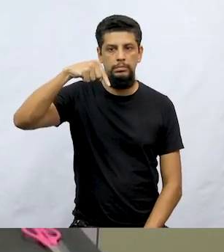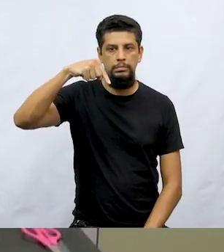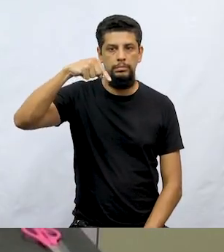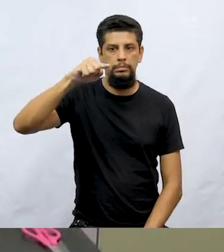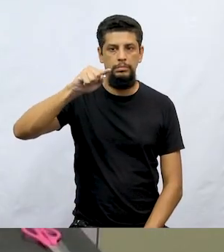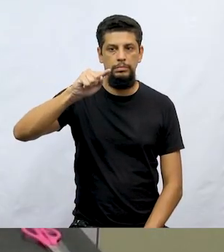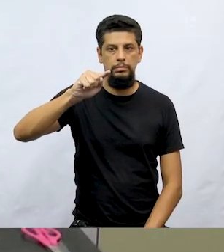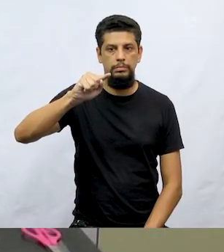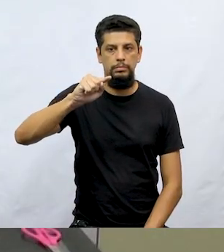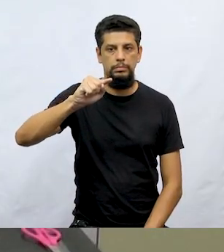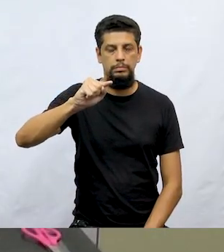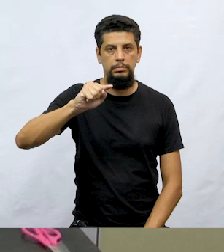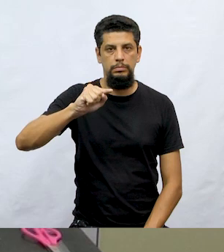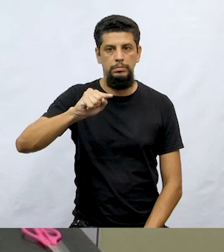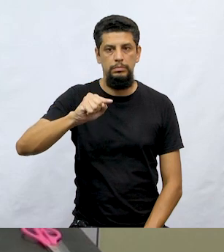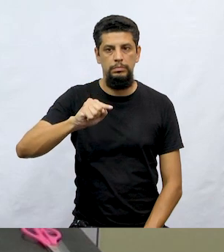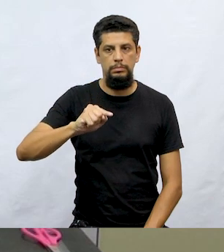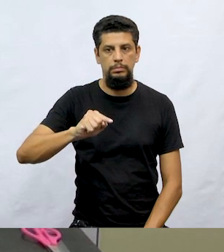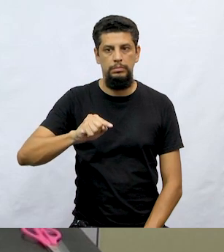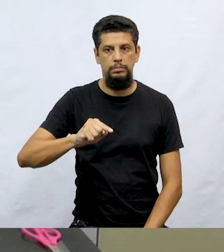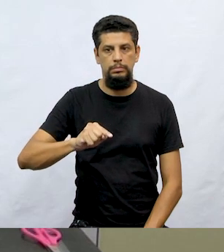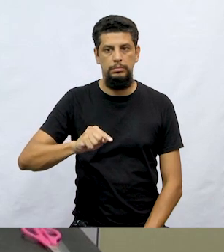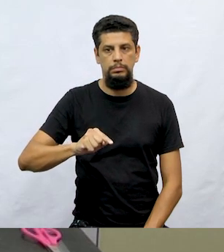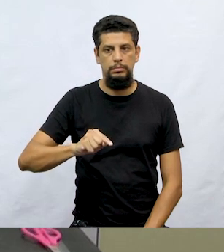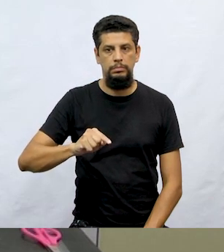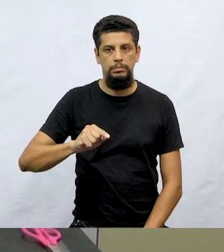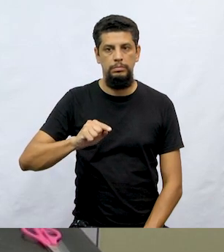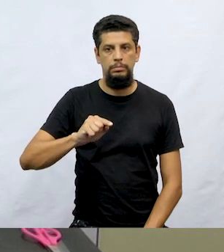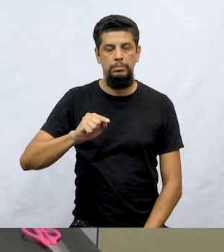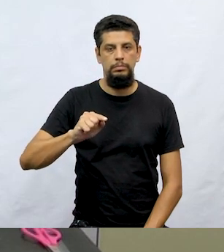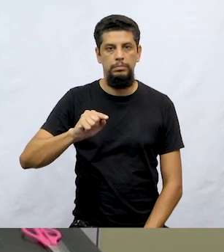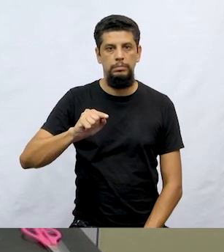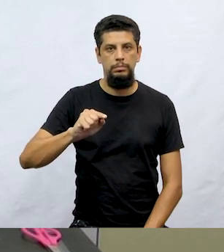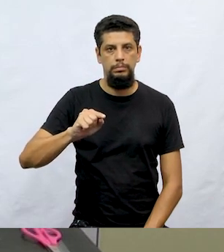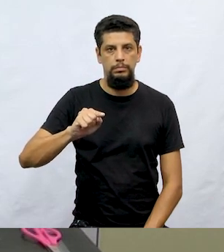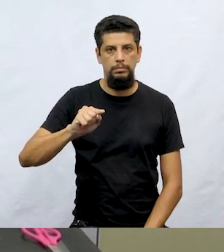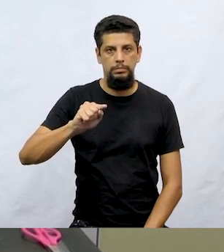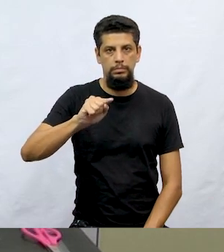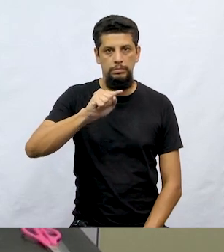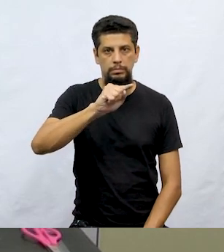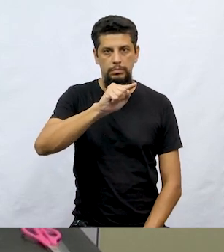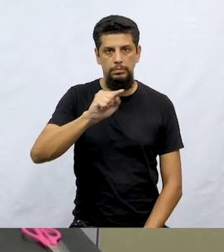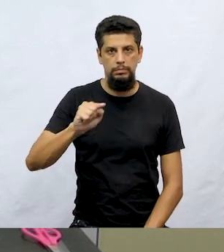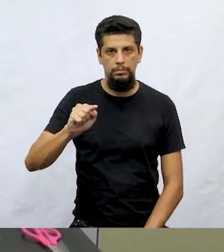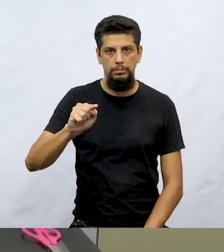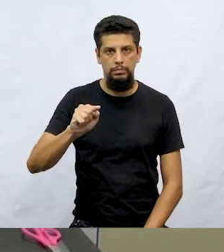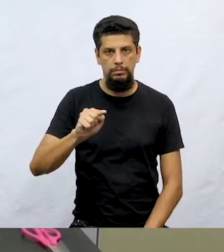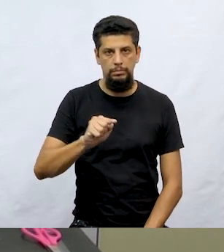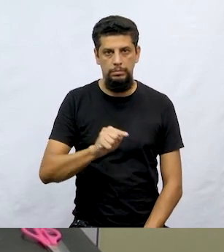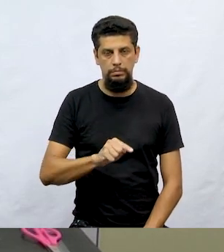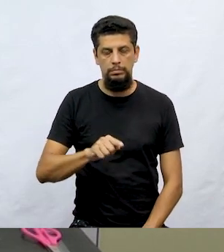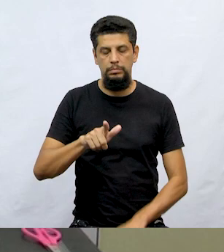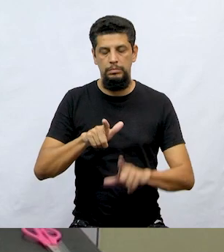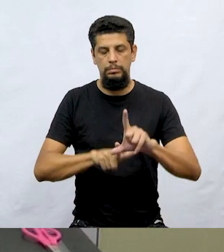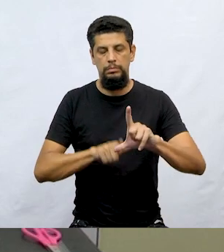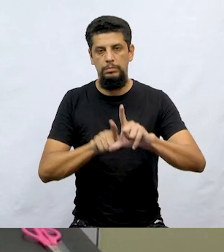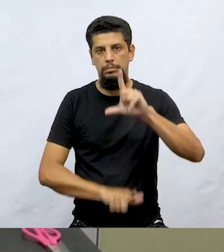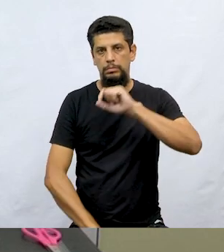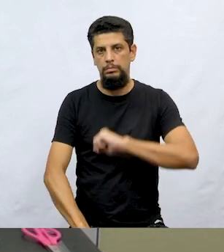Vai lá de cima, desce, de novo, de cima e desce. Letra